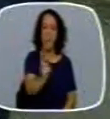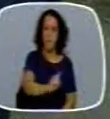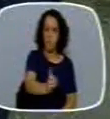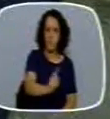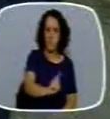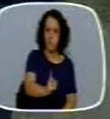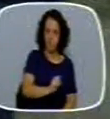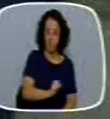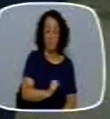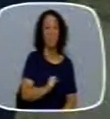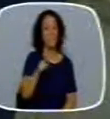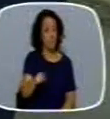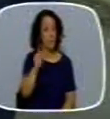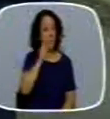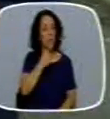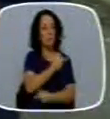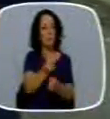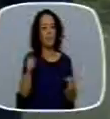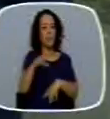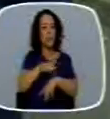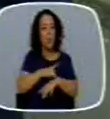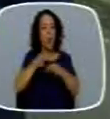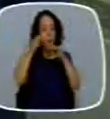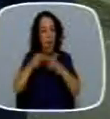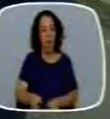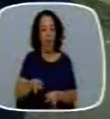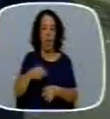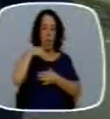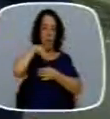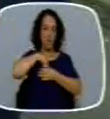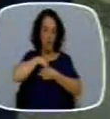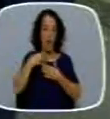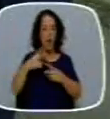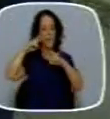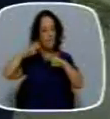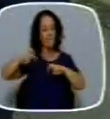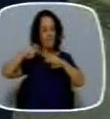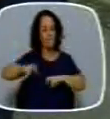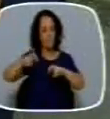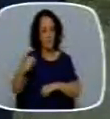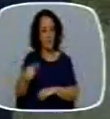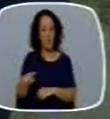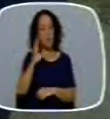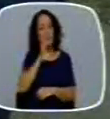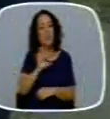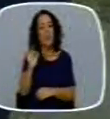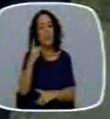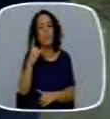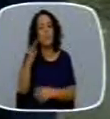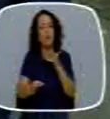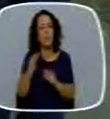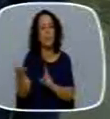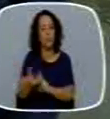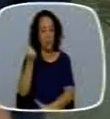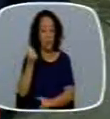pessoas saibam, é uma doença biológica, está a ser feita investigação para atingirmos um tratamento E, nesse sentido, nós